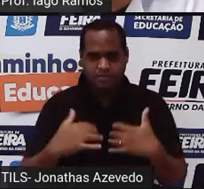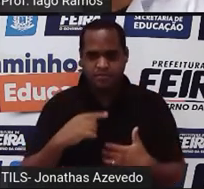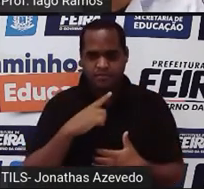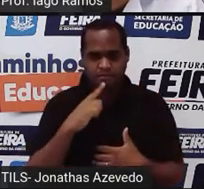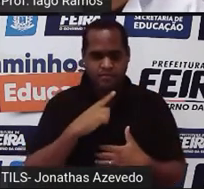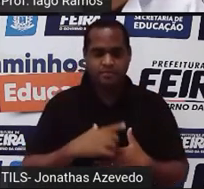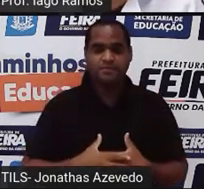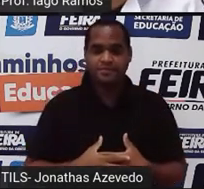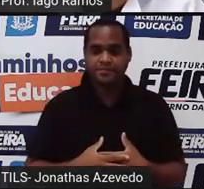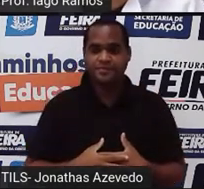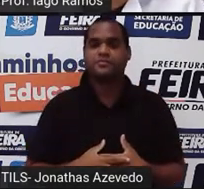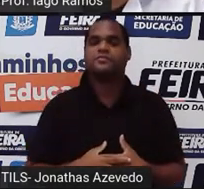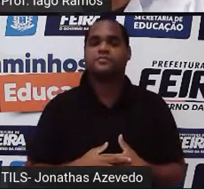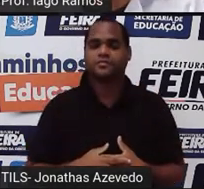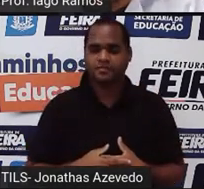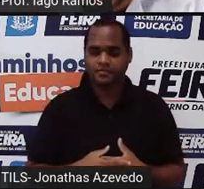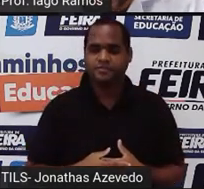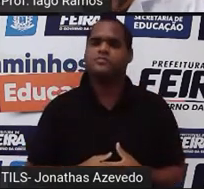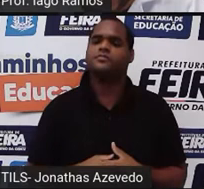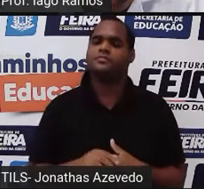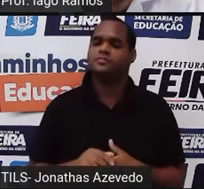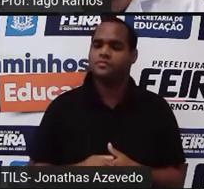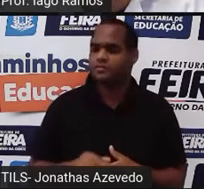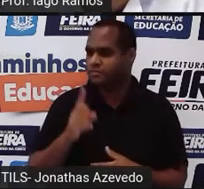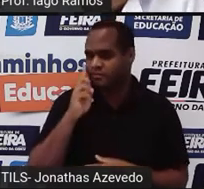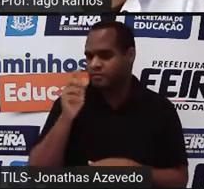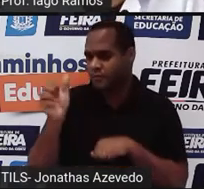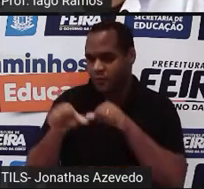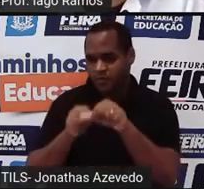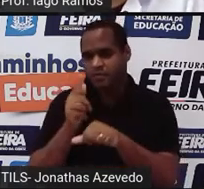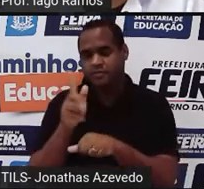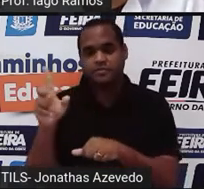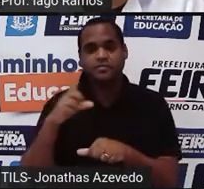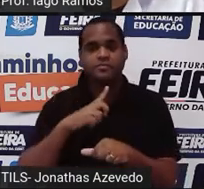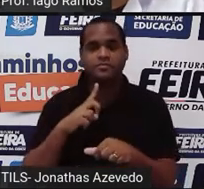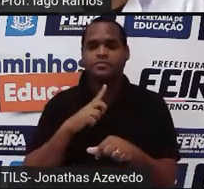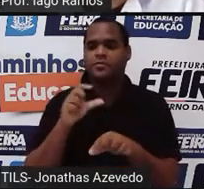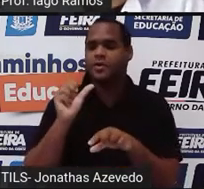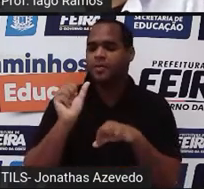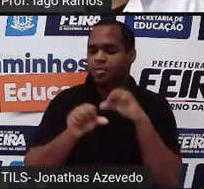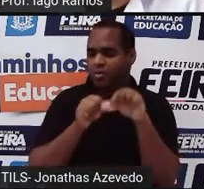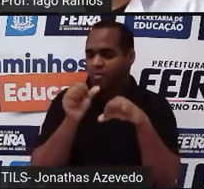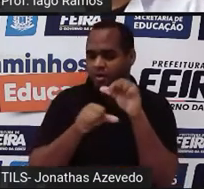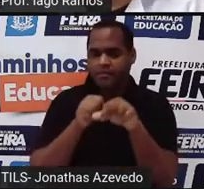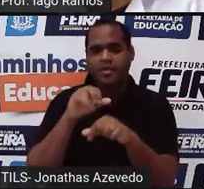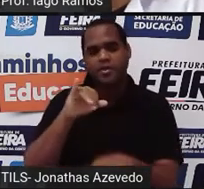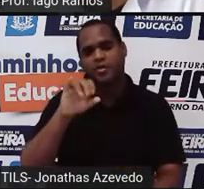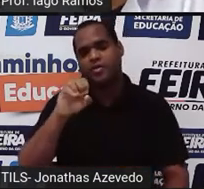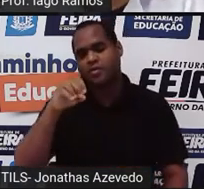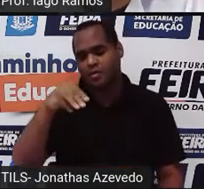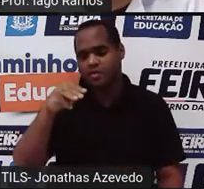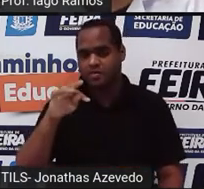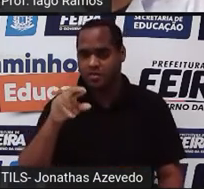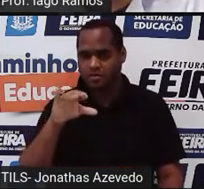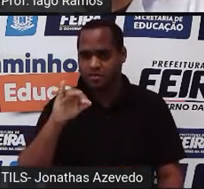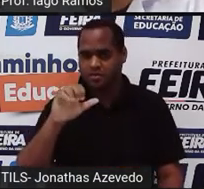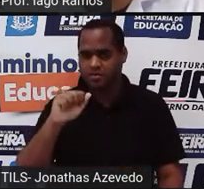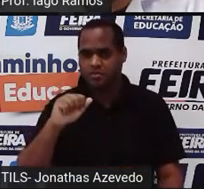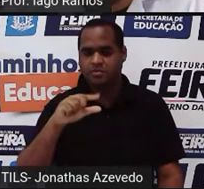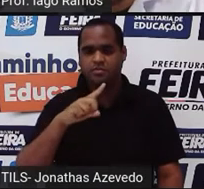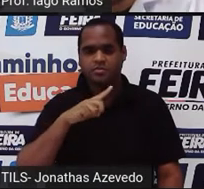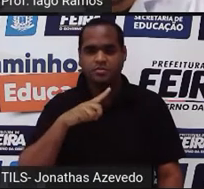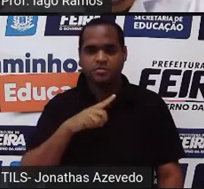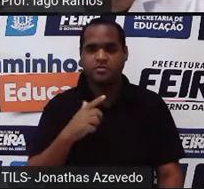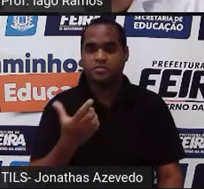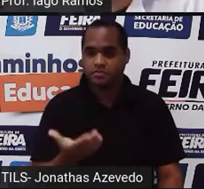aí você vai tentar fazer outra transformação. Essa transformação é isométrica, não pode mudar as medidas